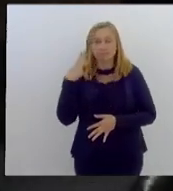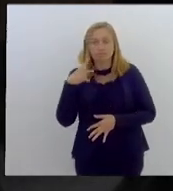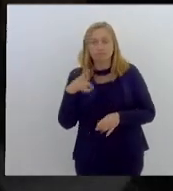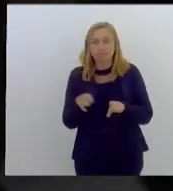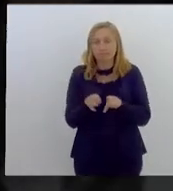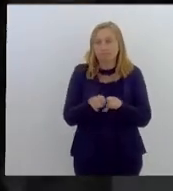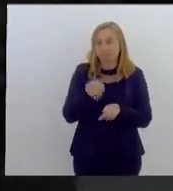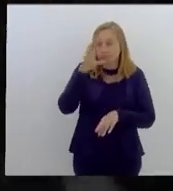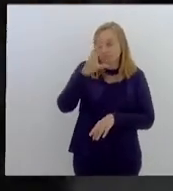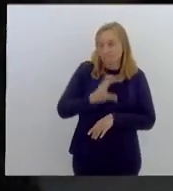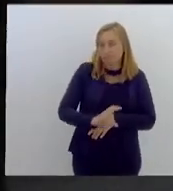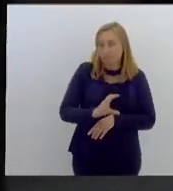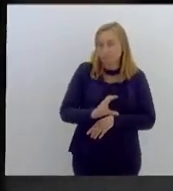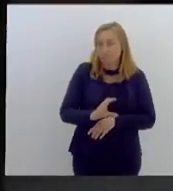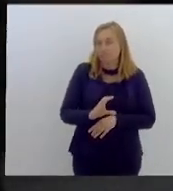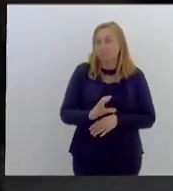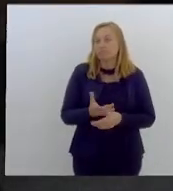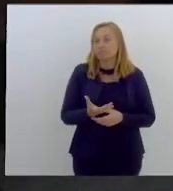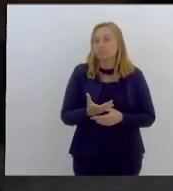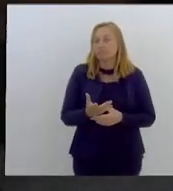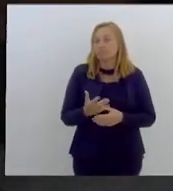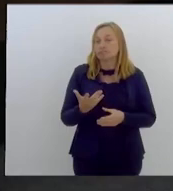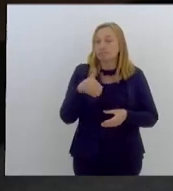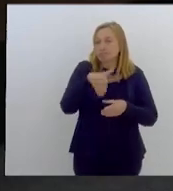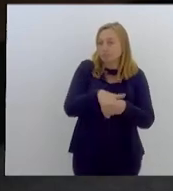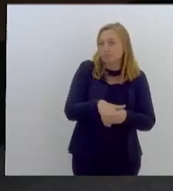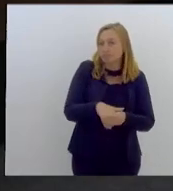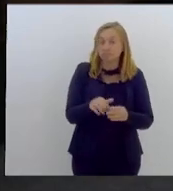é votar numa matéria